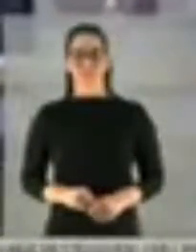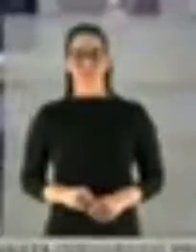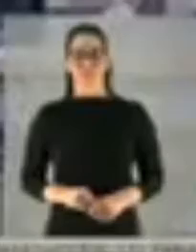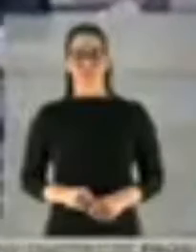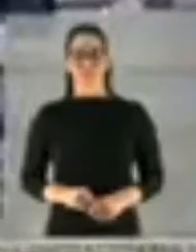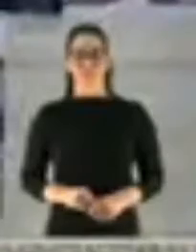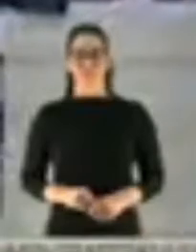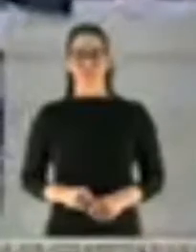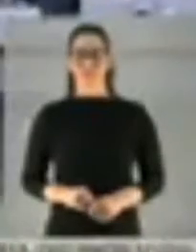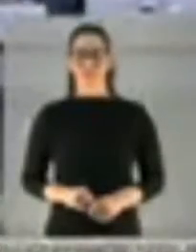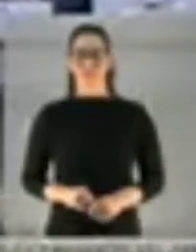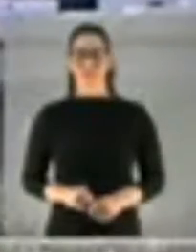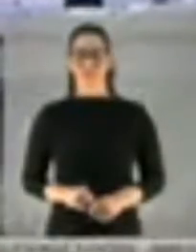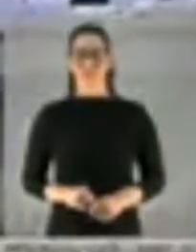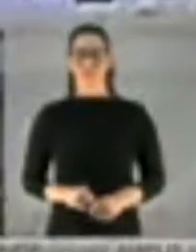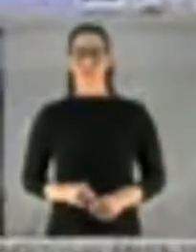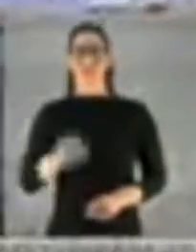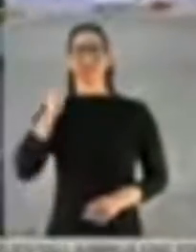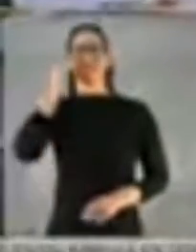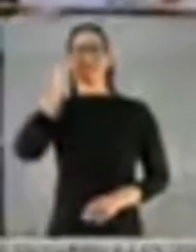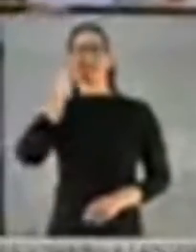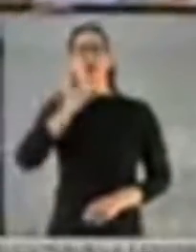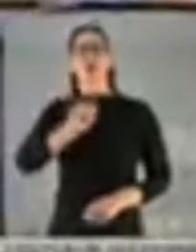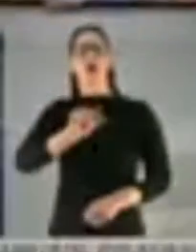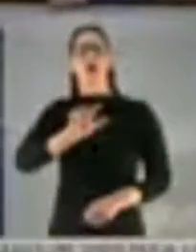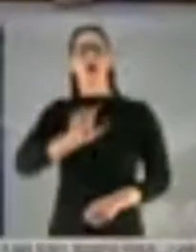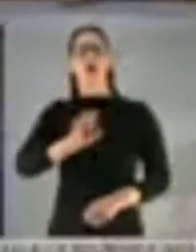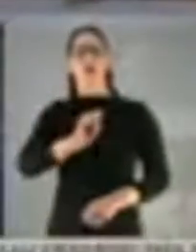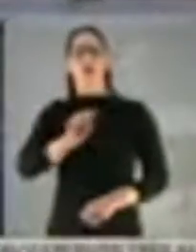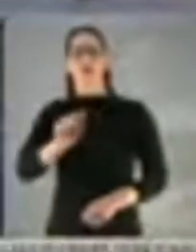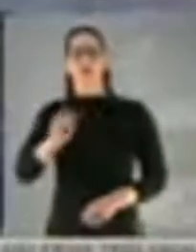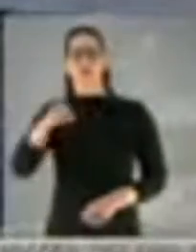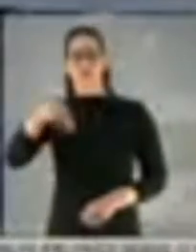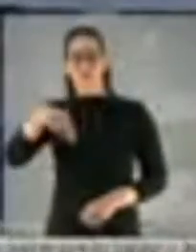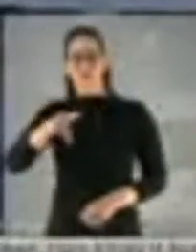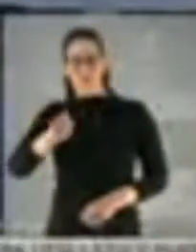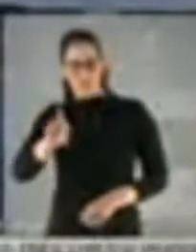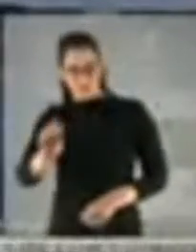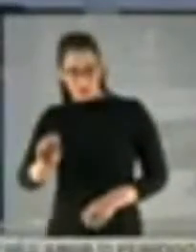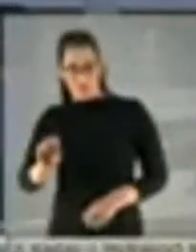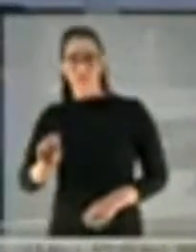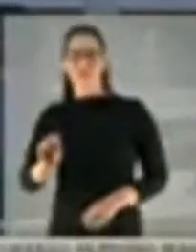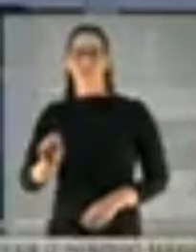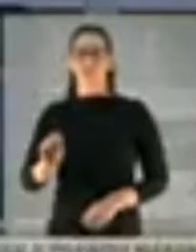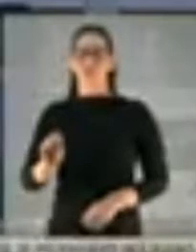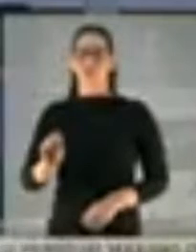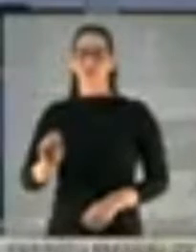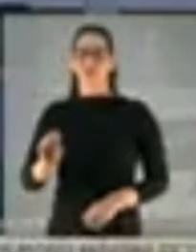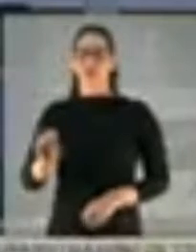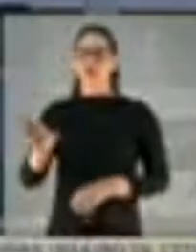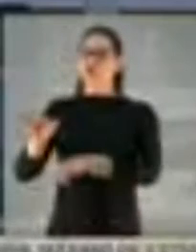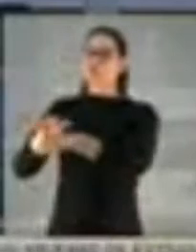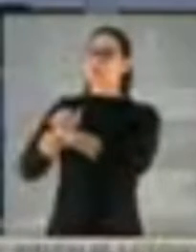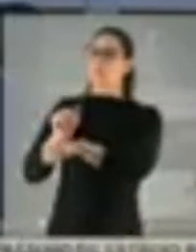Pois não, senador. Senador Alessandro, por favor. O senador Alessandro pode... Convocação de